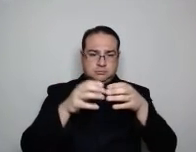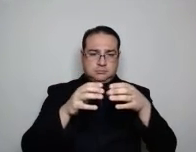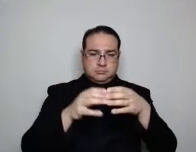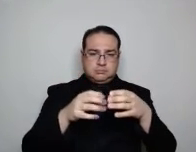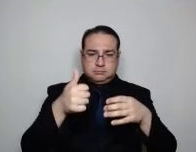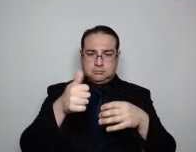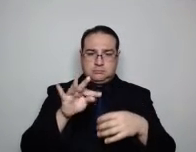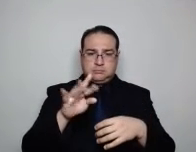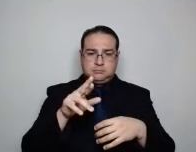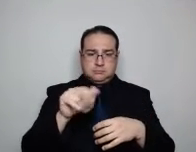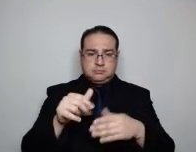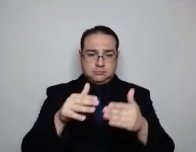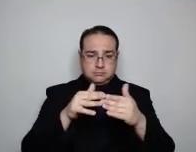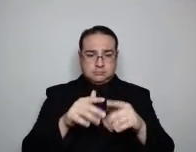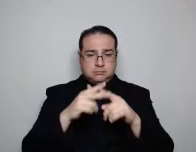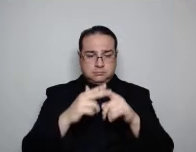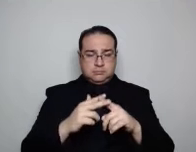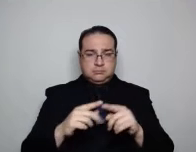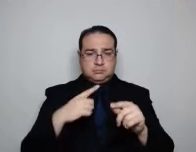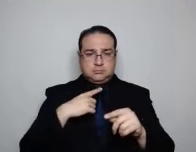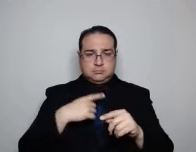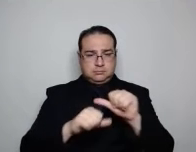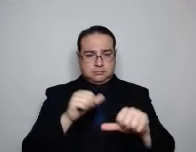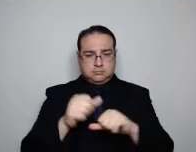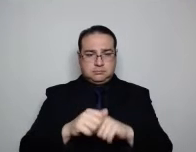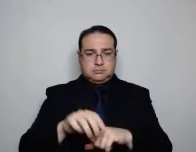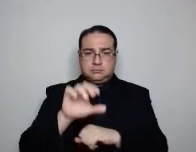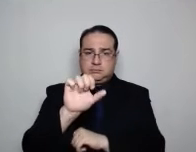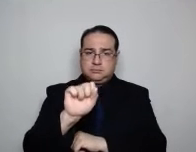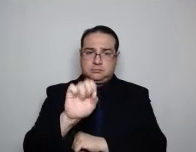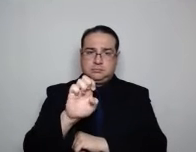reformar parcialmente a sentença para fins de